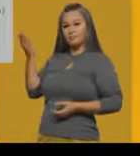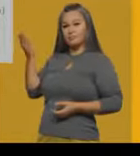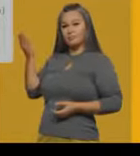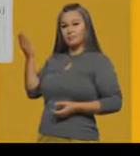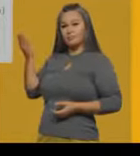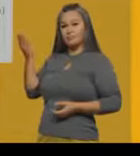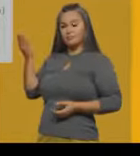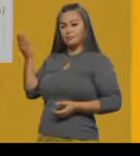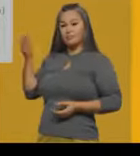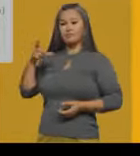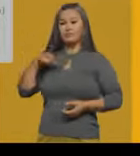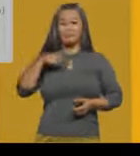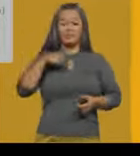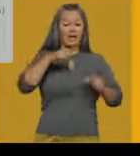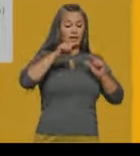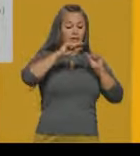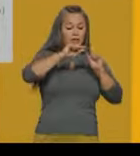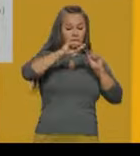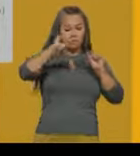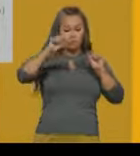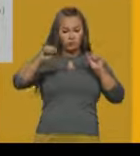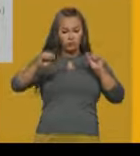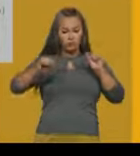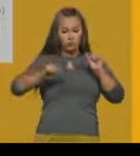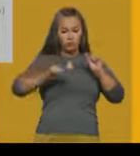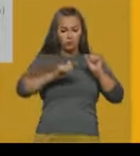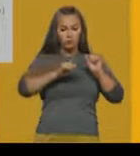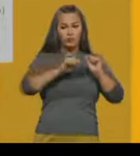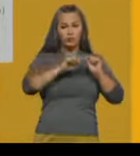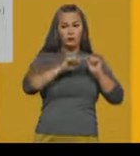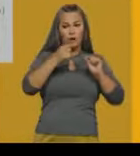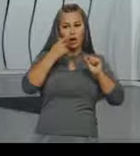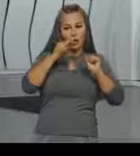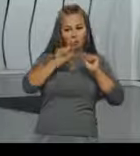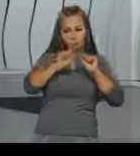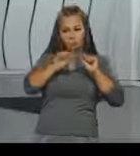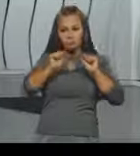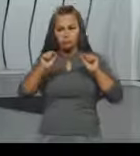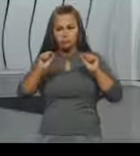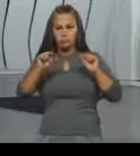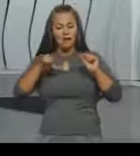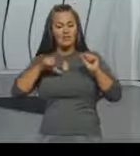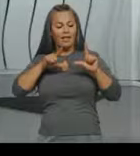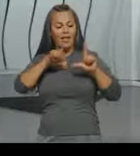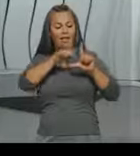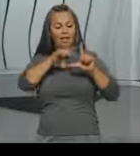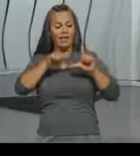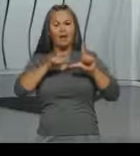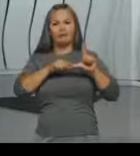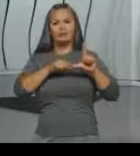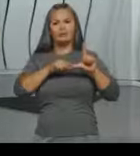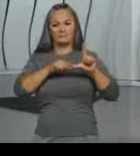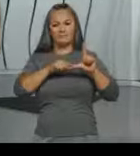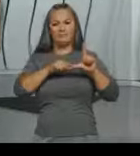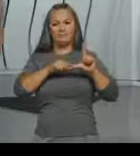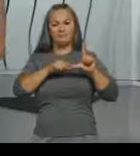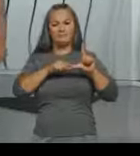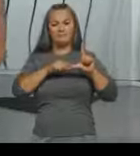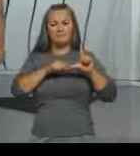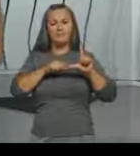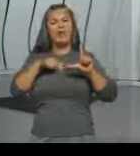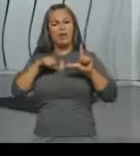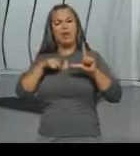arco existente, temos um ângulo central correspondente. É esse aqui, está lá no nosso PET. Até a figura eu tirei